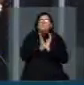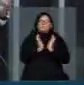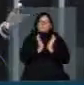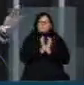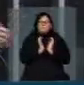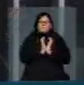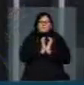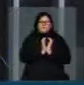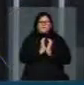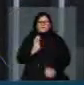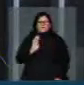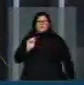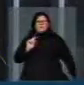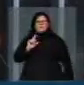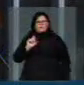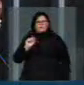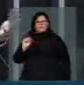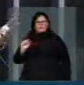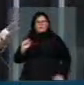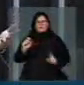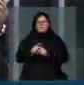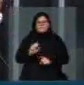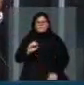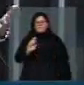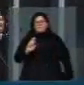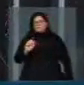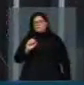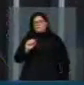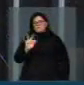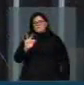a APAE de Coroatá, onde nós estamos